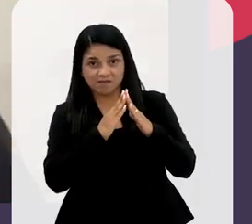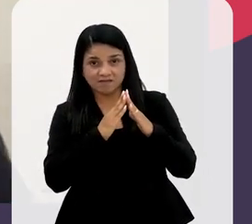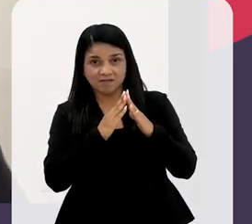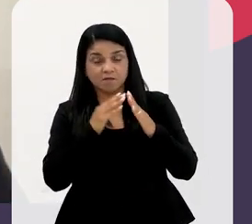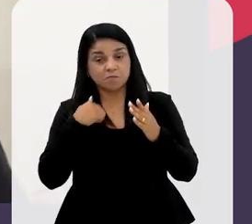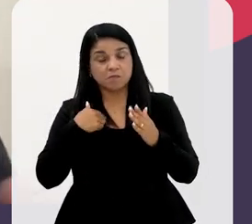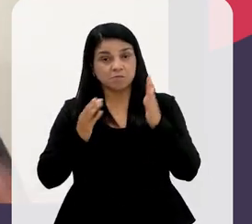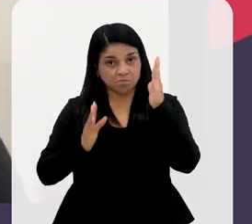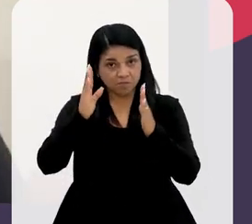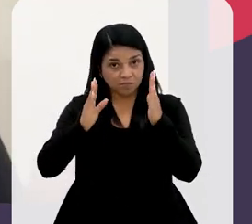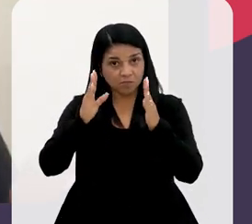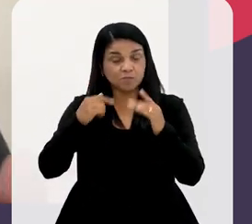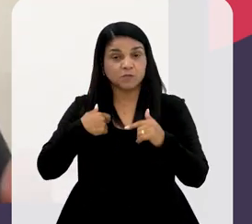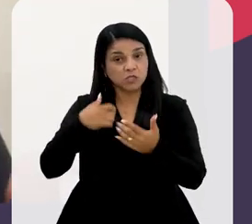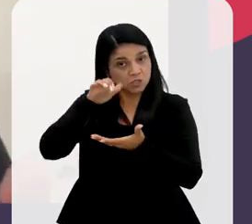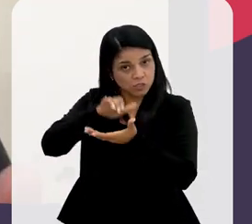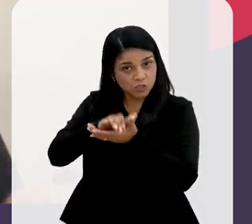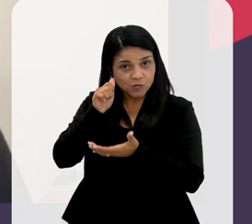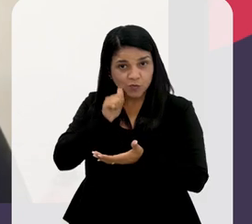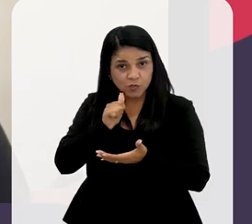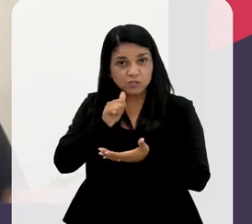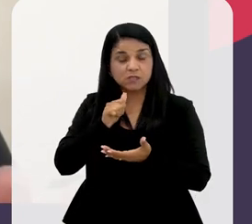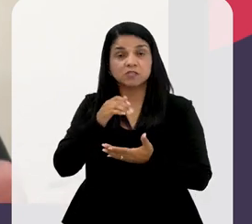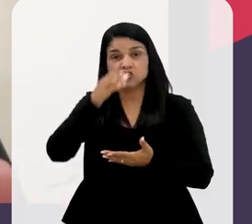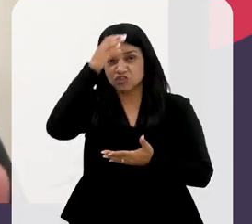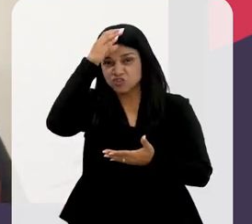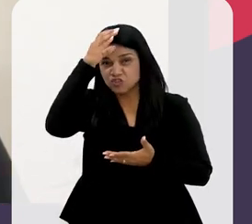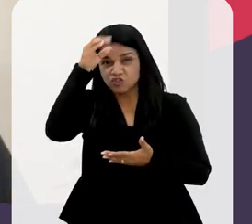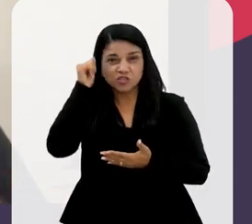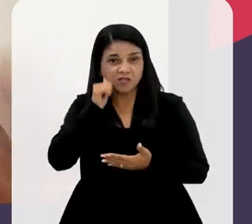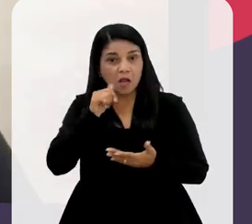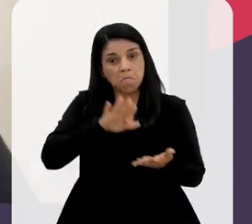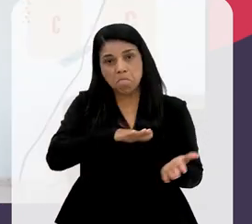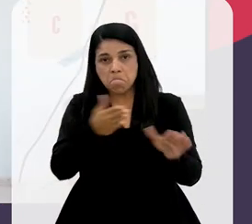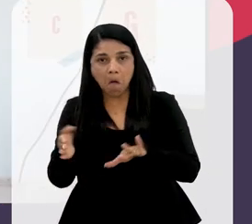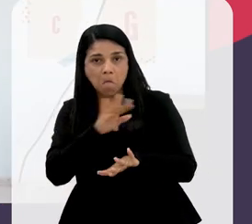porque nesse período, a minha esposa perdeu 3 tias para Covid,